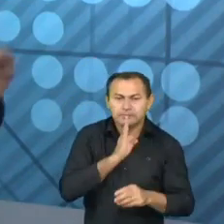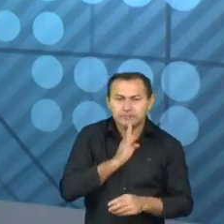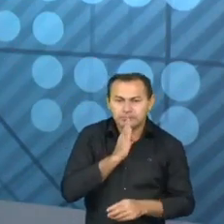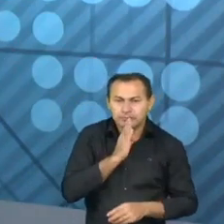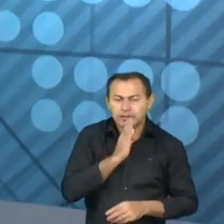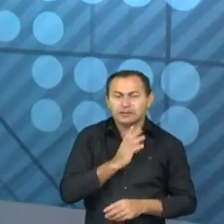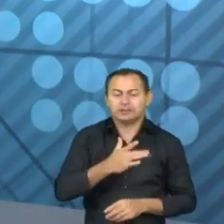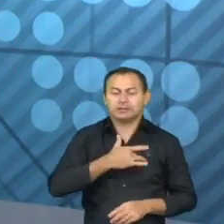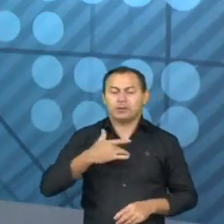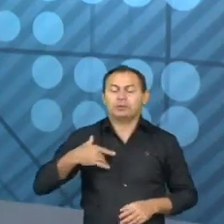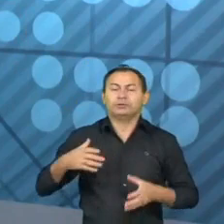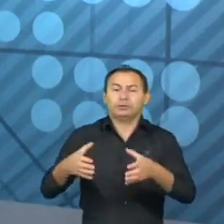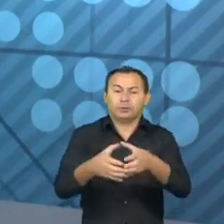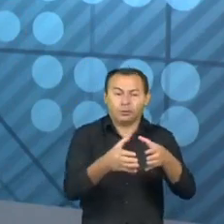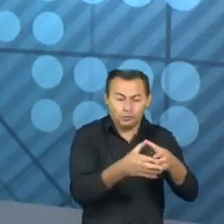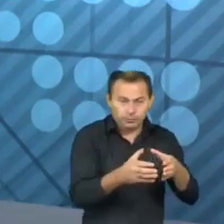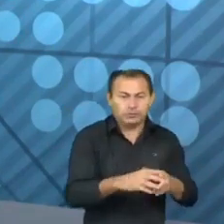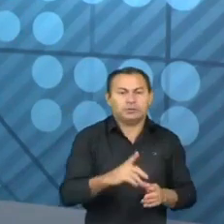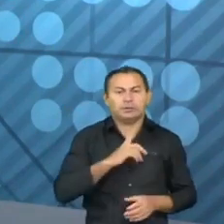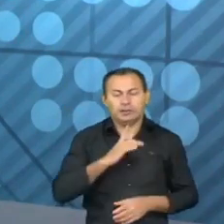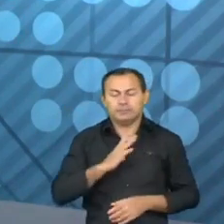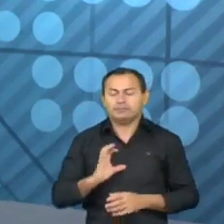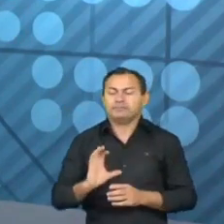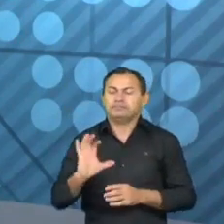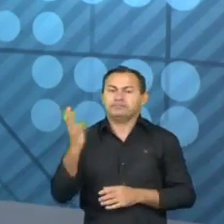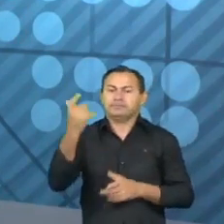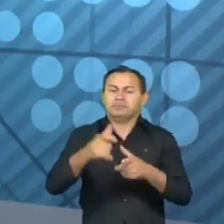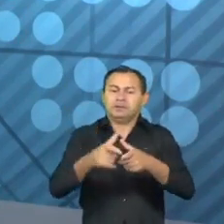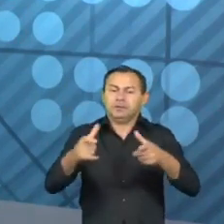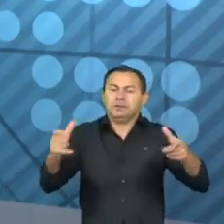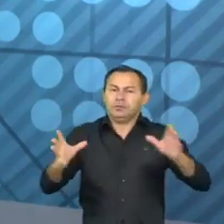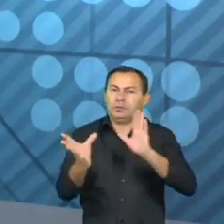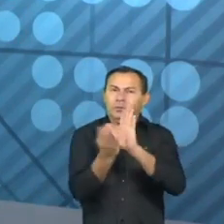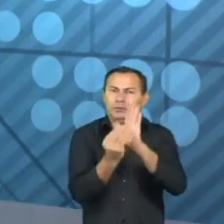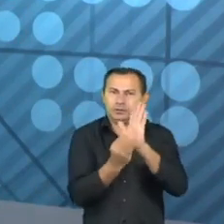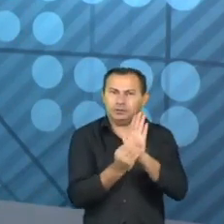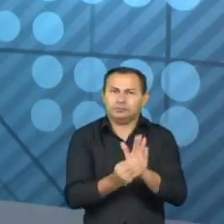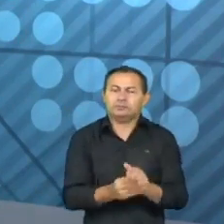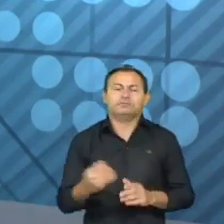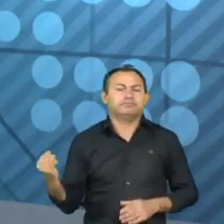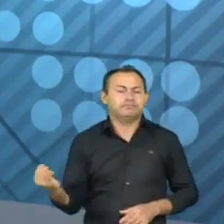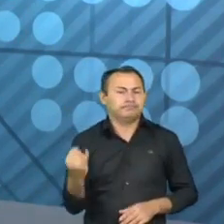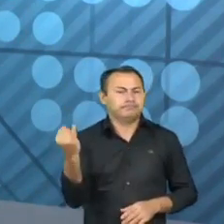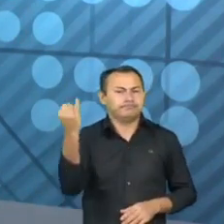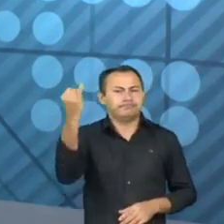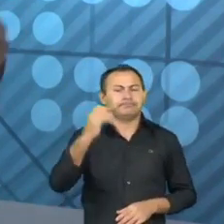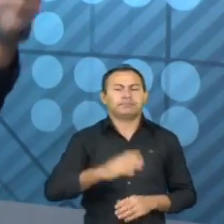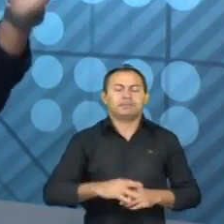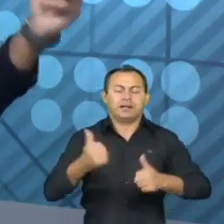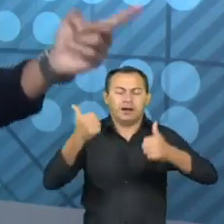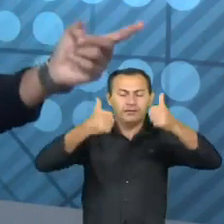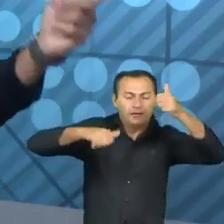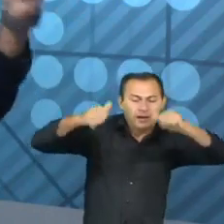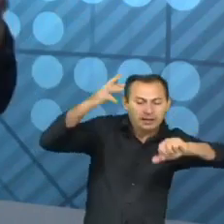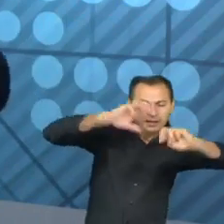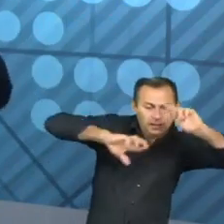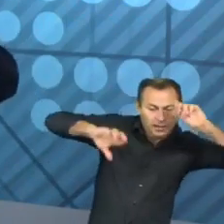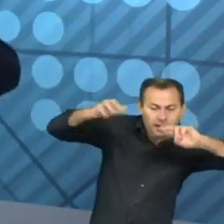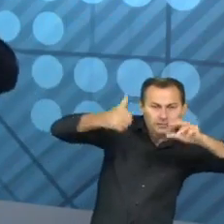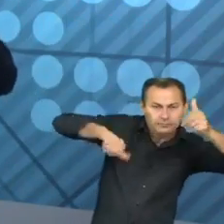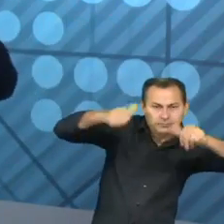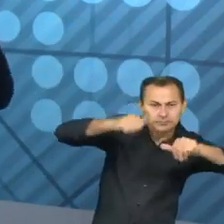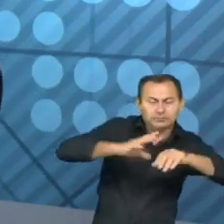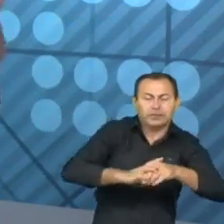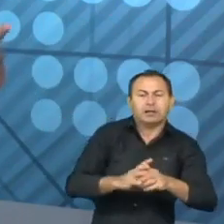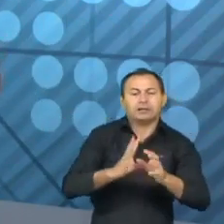em saúde coletiva, nós temos na incidência um conteúdo importantíssimo para se avaliar doenças, para